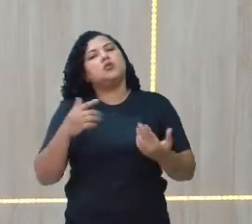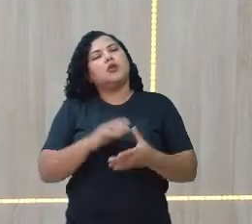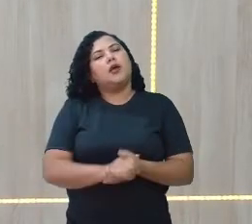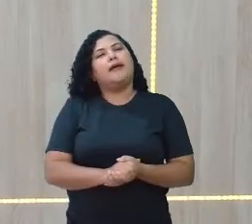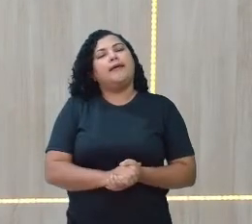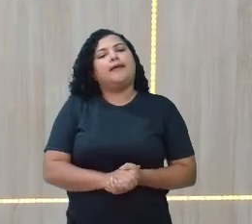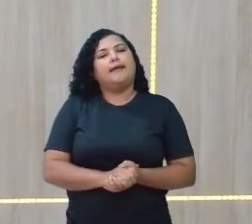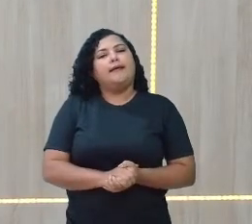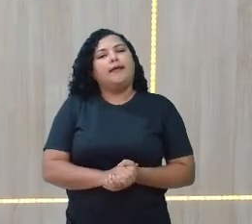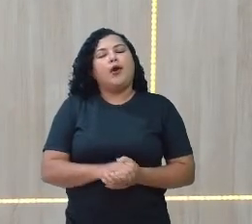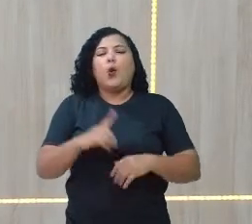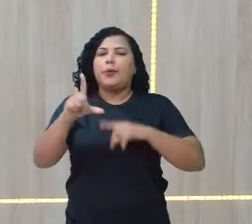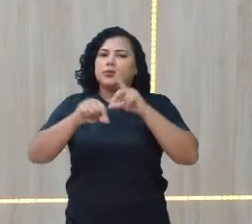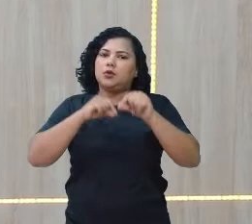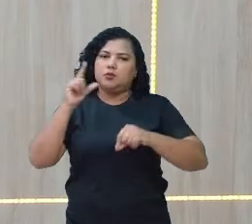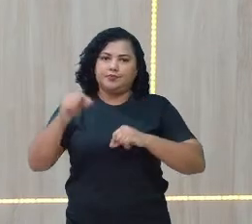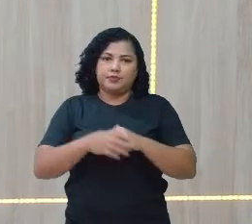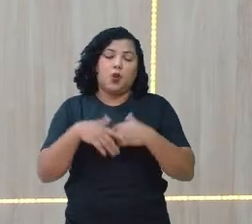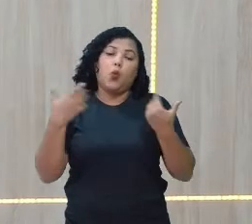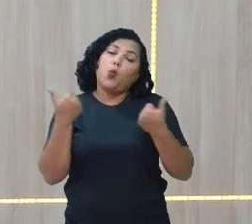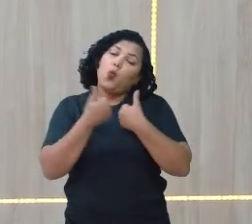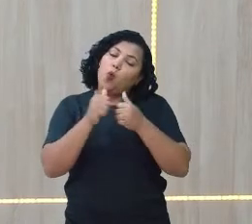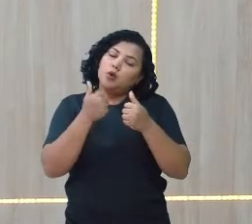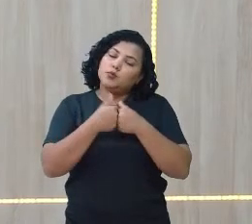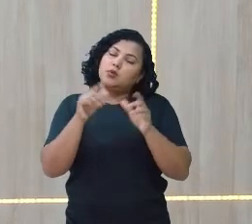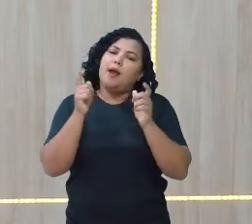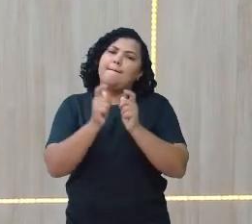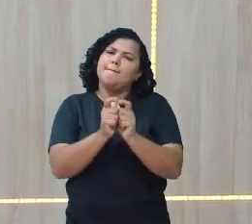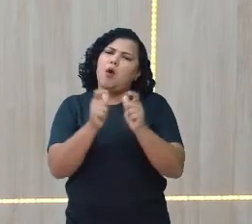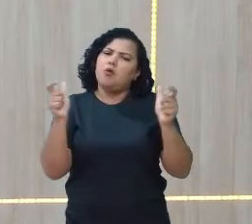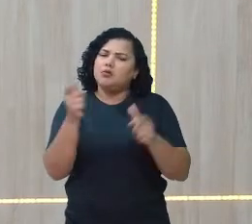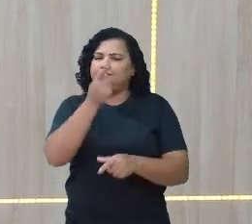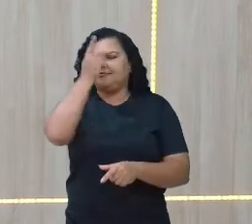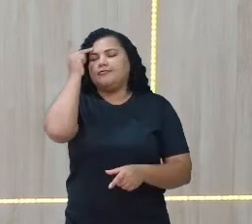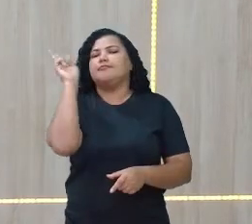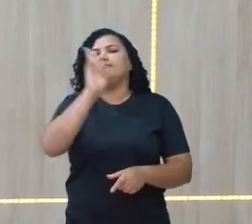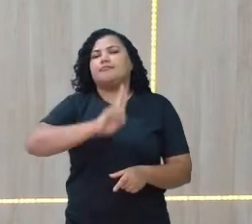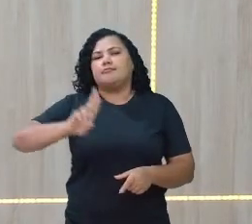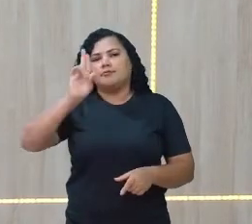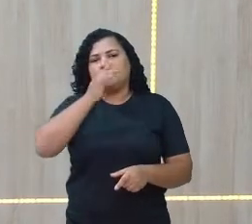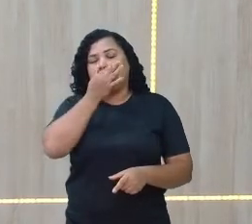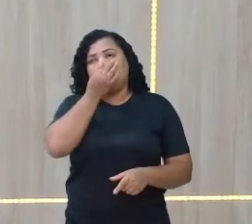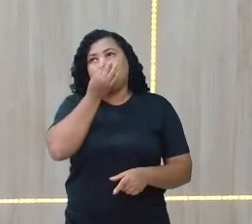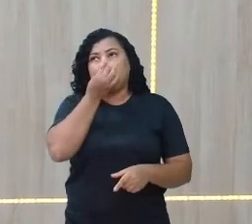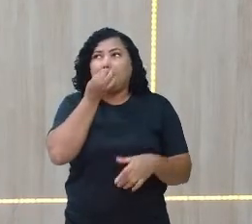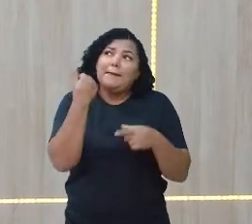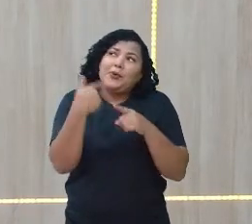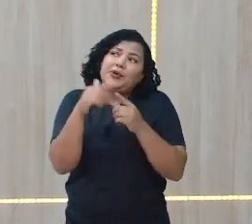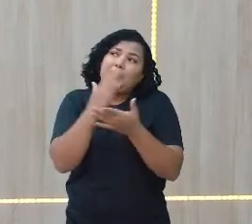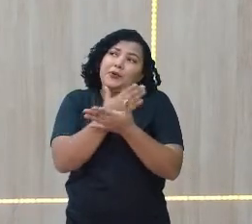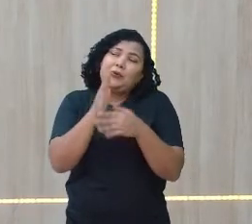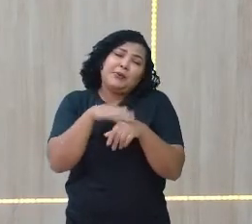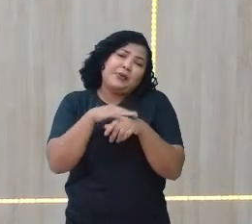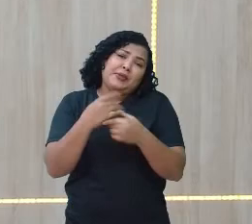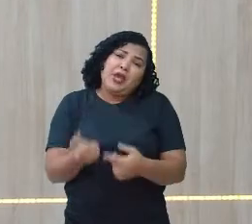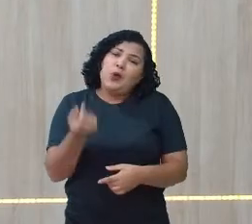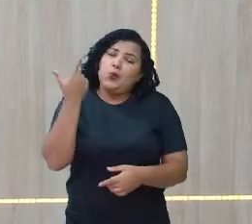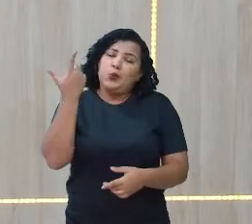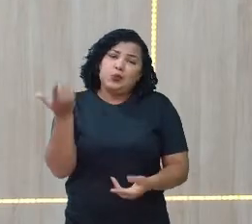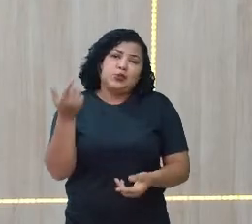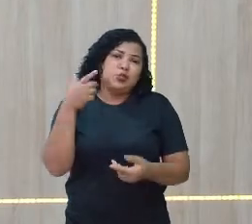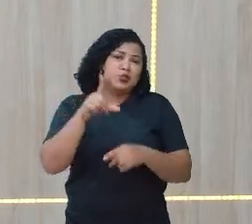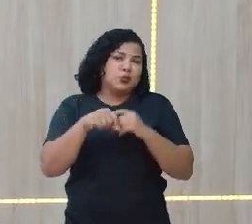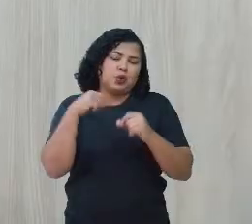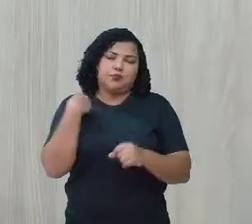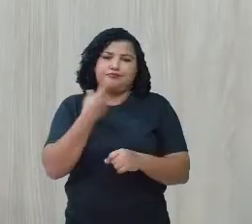alternativas. Mas o ônibus é, de fato, o que mais tem sido ofertado. Às vezes é a única alternativa mesmo para as pessoas, não é, professora Rosângela?